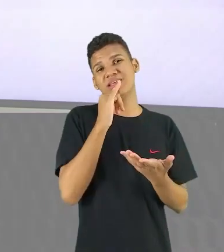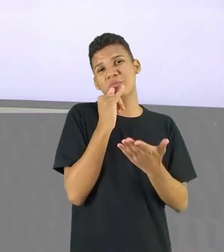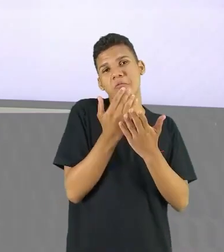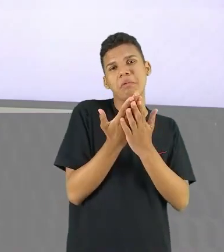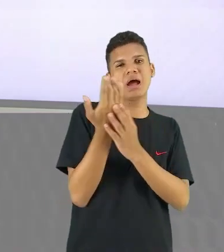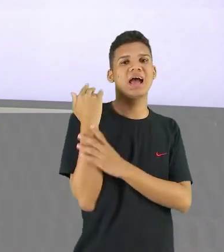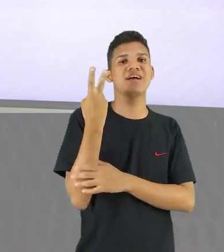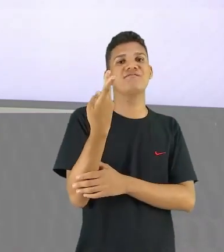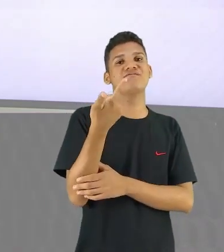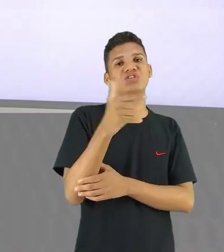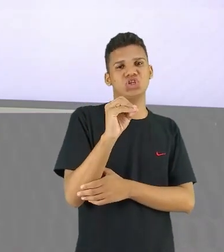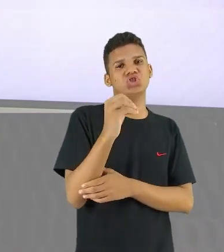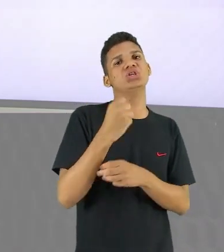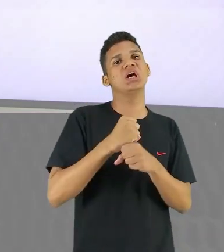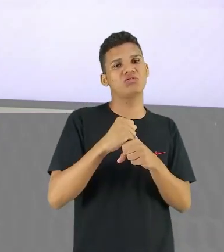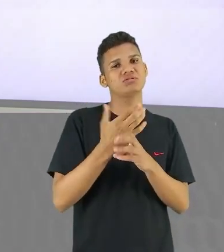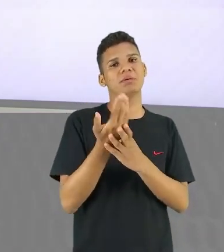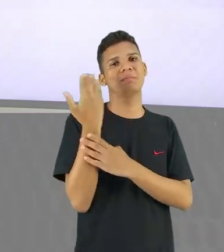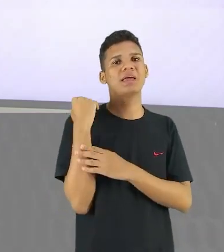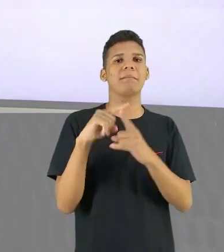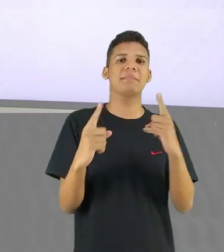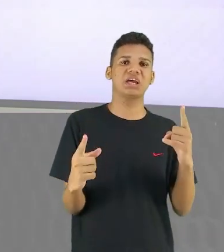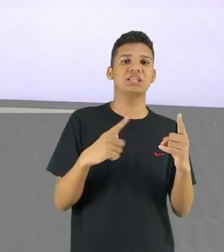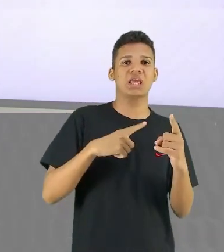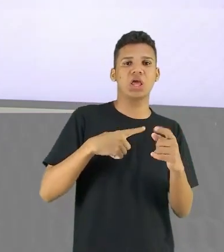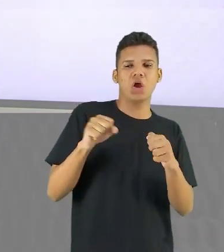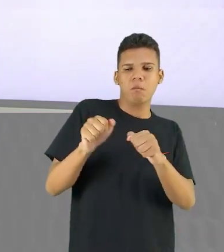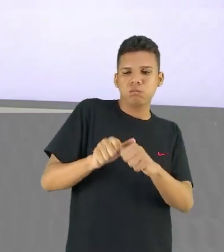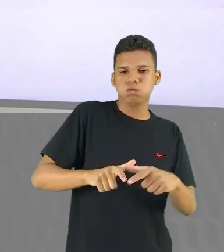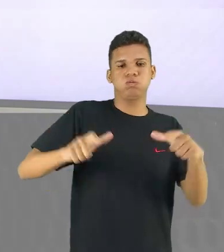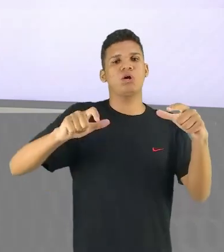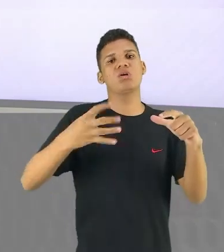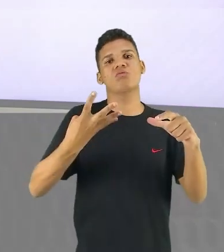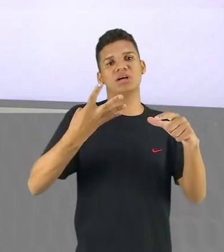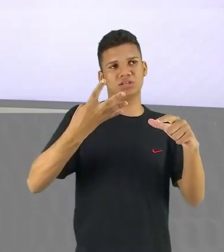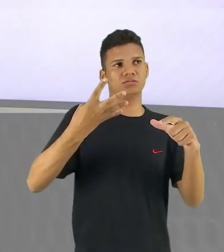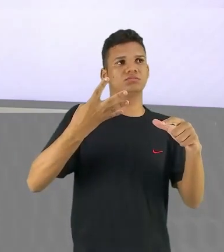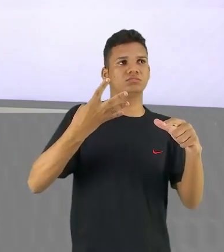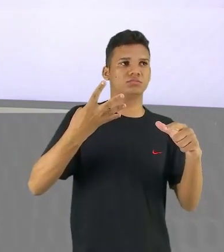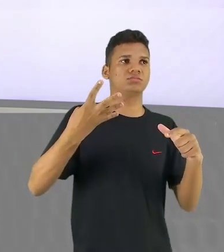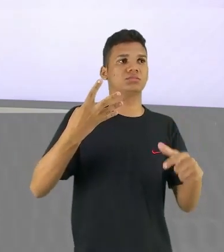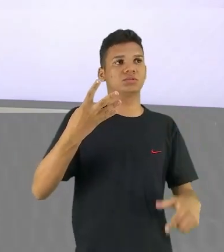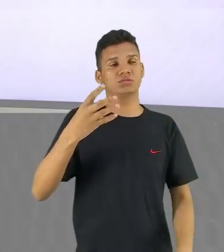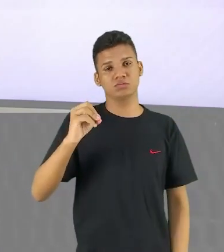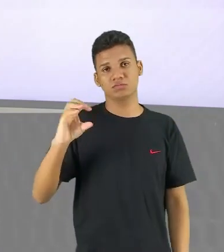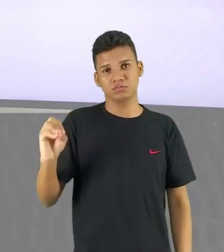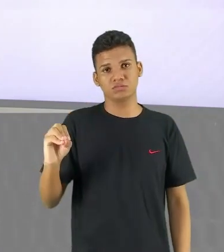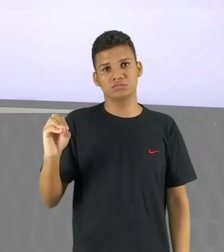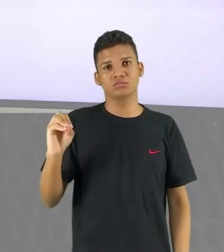há 20 anos atrás. Então você teve um aumento 4 vezes maior, 400%